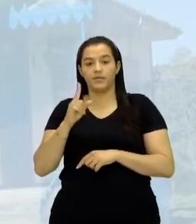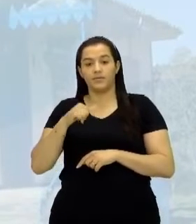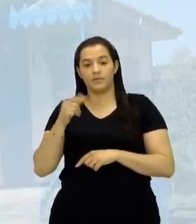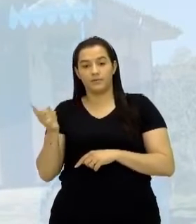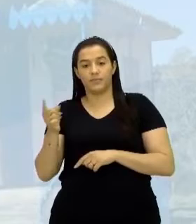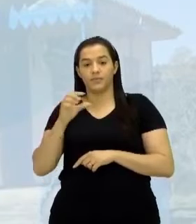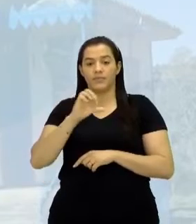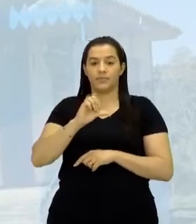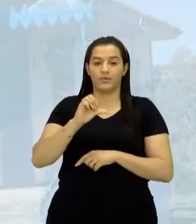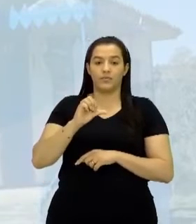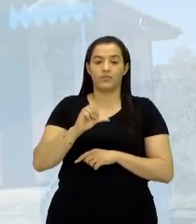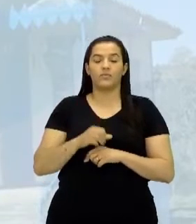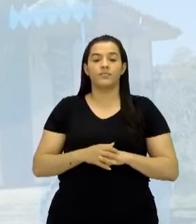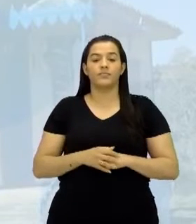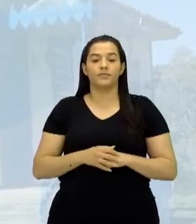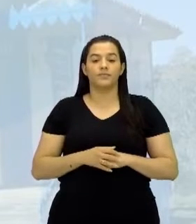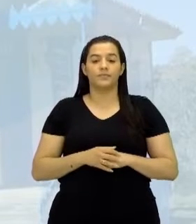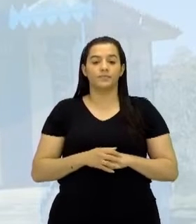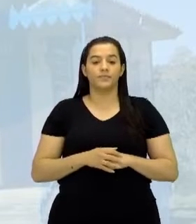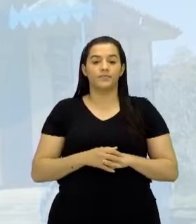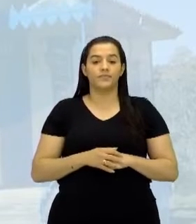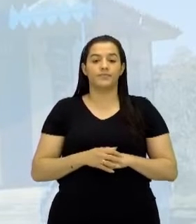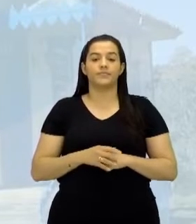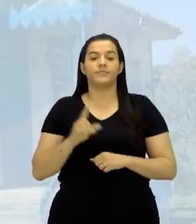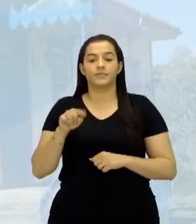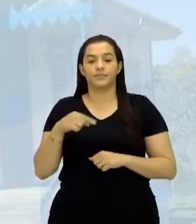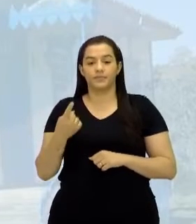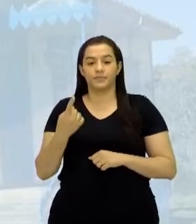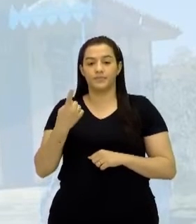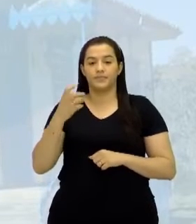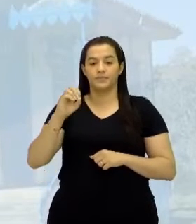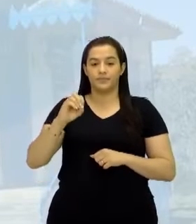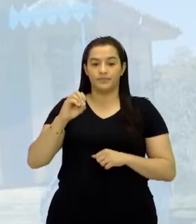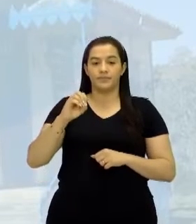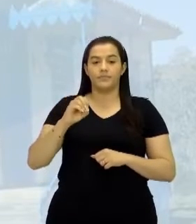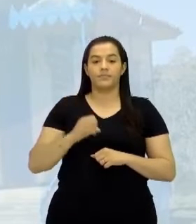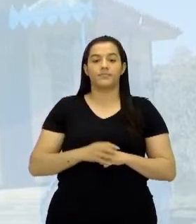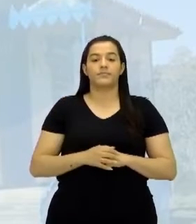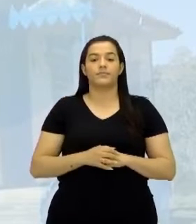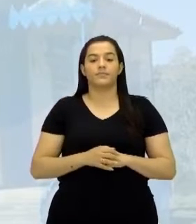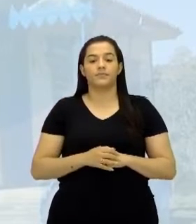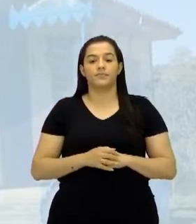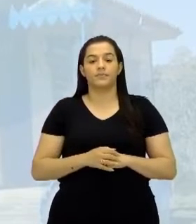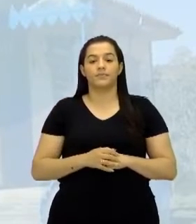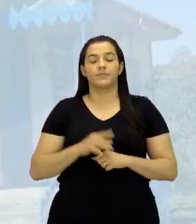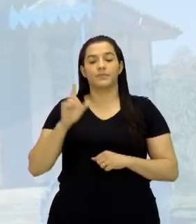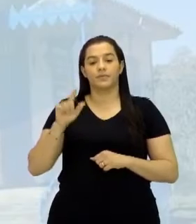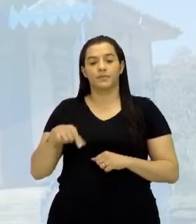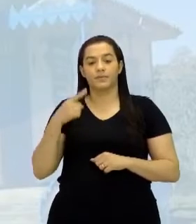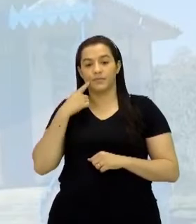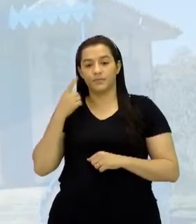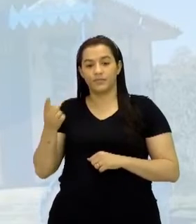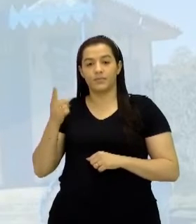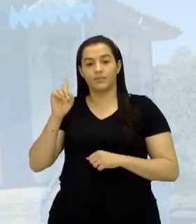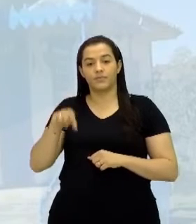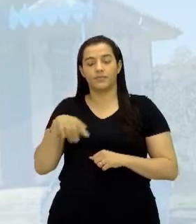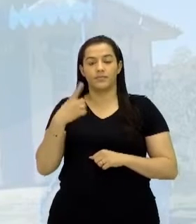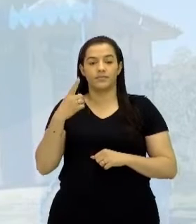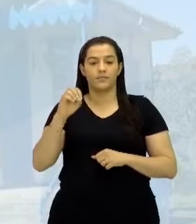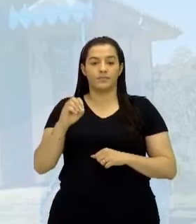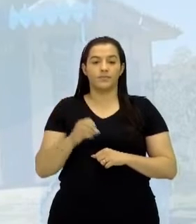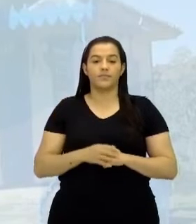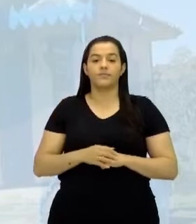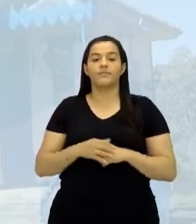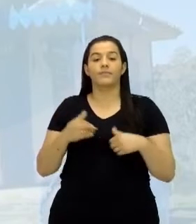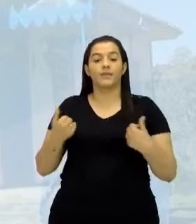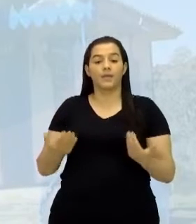emprestar também, vai virar 9, clássico da subtração, né, gente? O 9 emprestou, virou 9 aqui, e esse finalmente virou 10, e aí